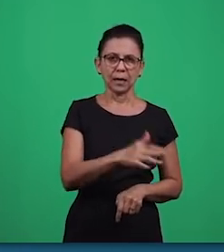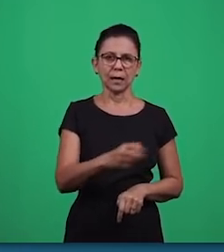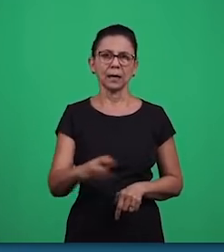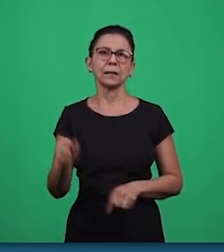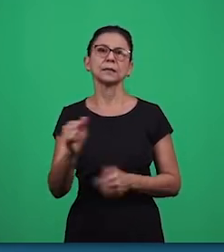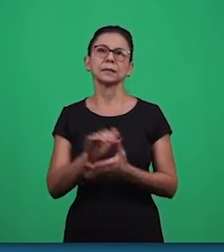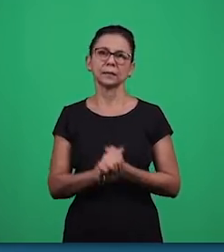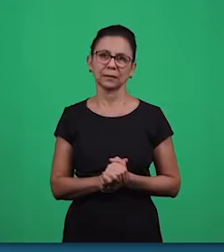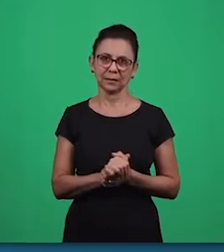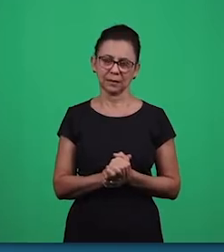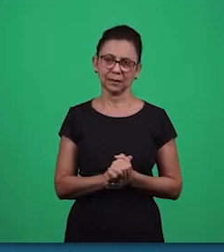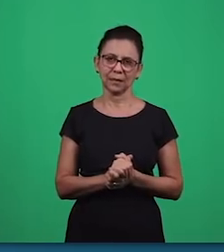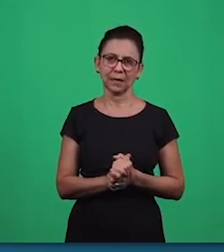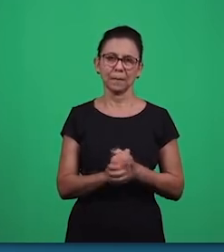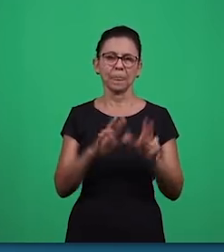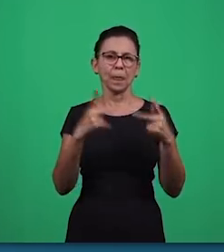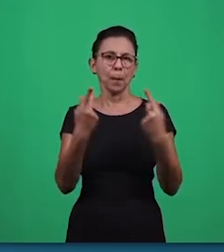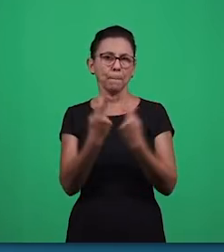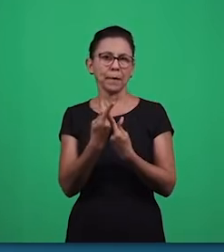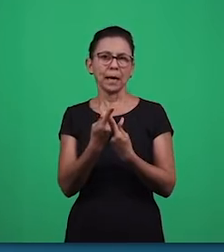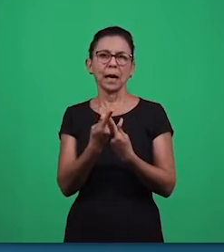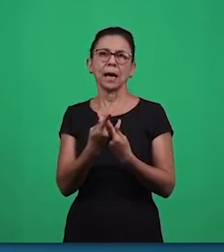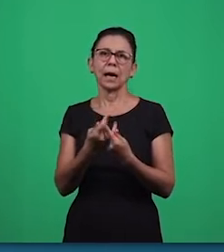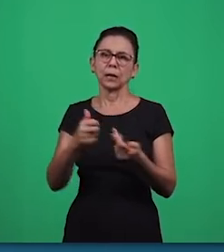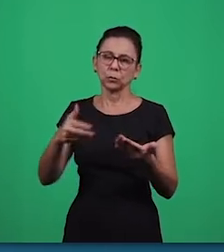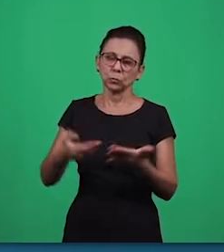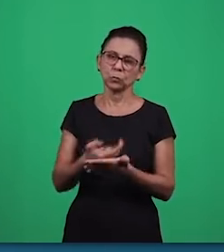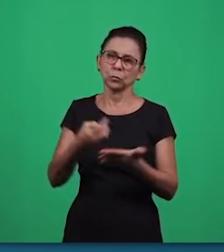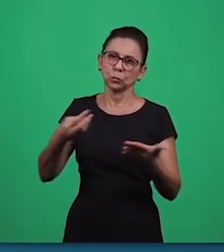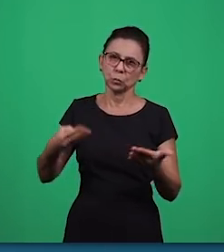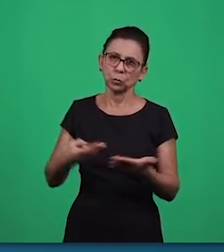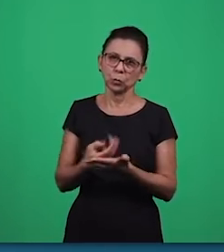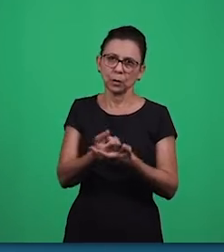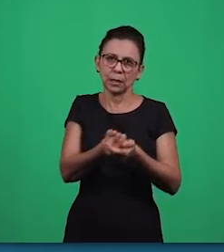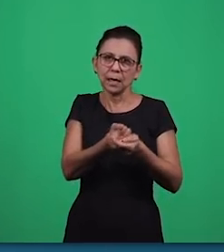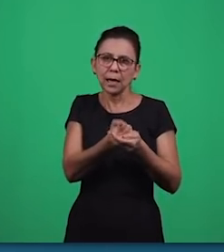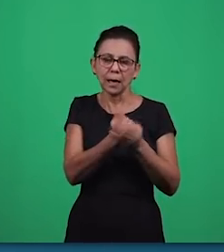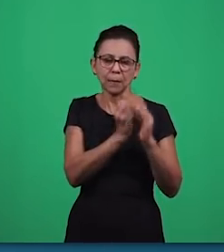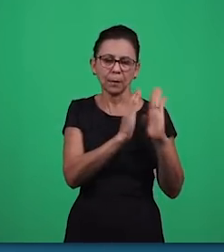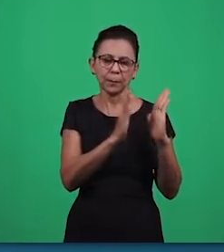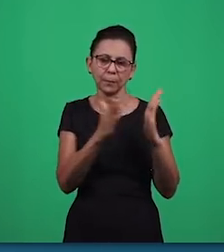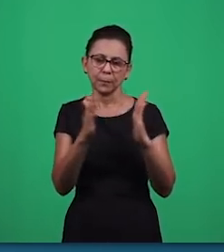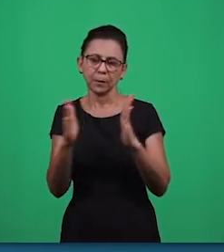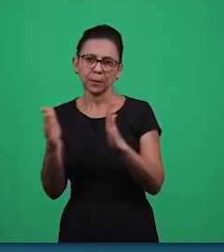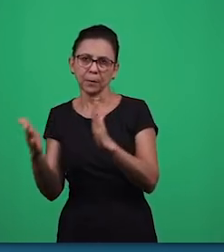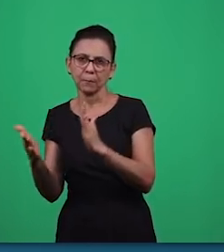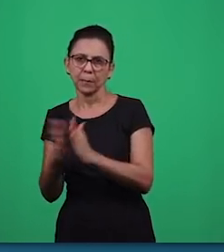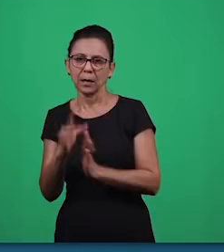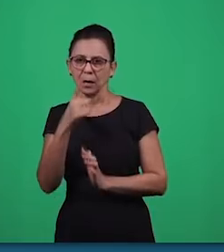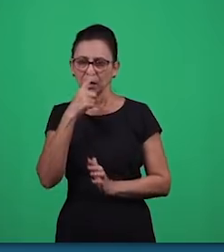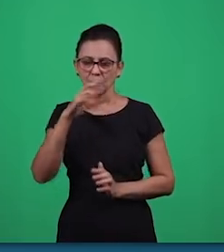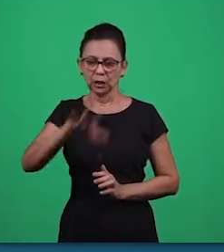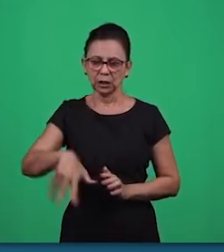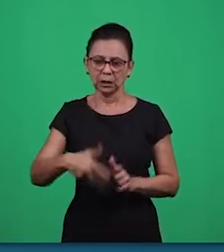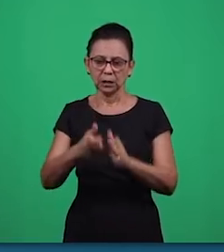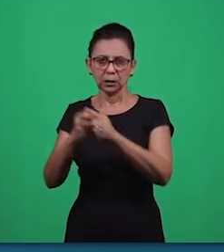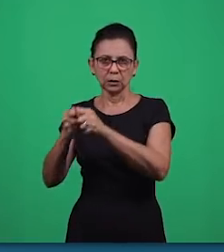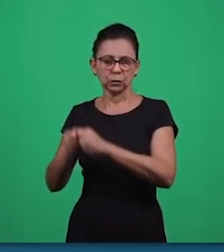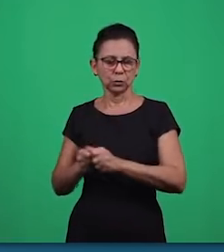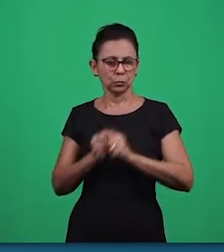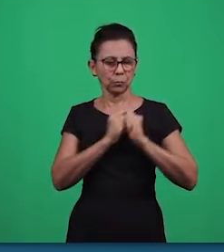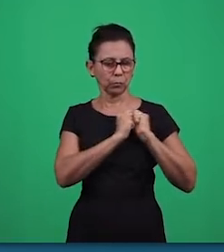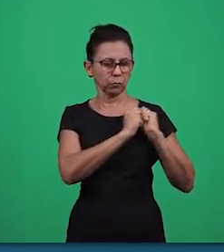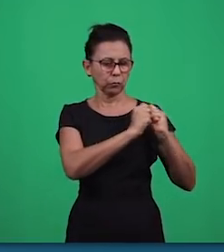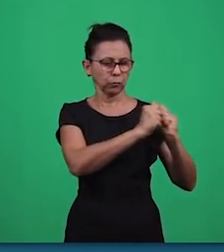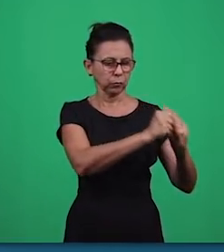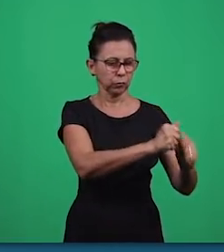vasilhas e guardá-las, dobrar as roupas, recolher o lixo, cuidar dos animais de